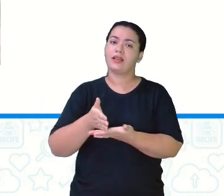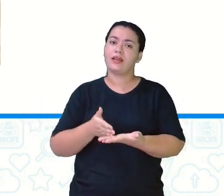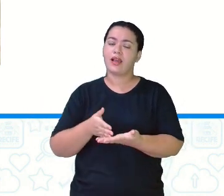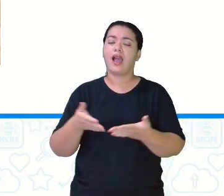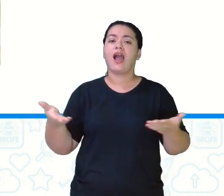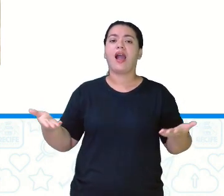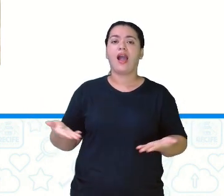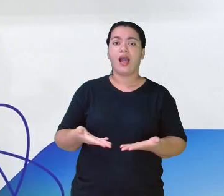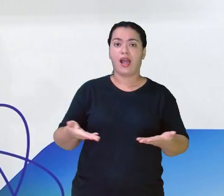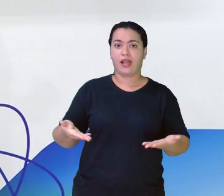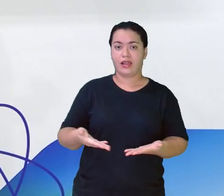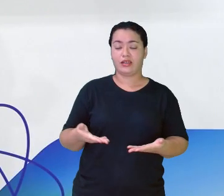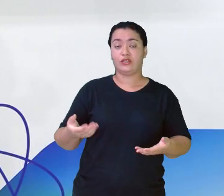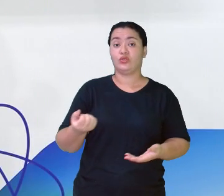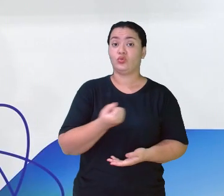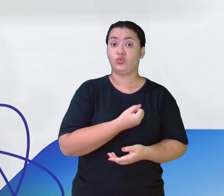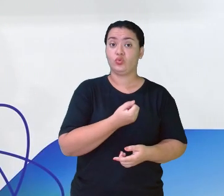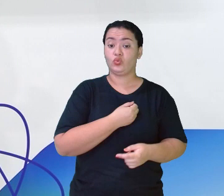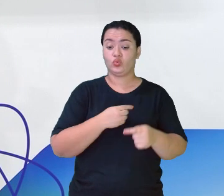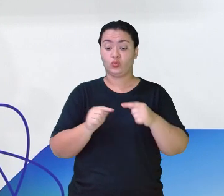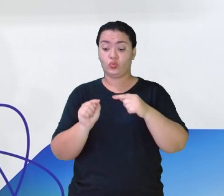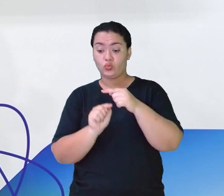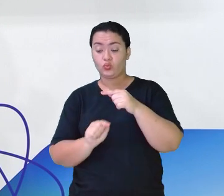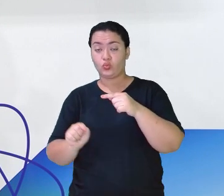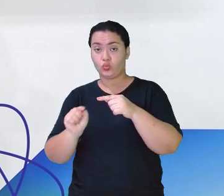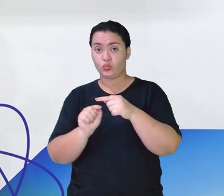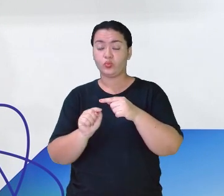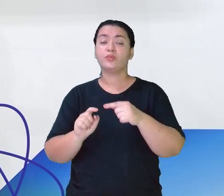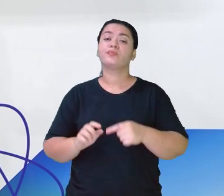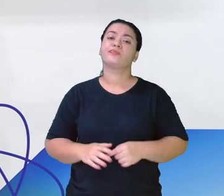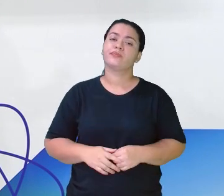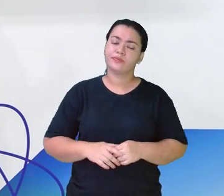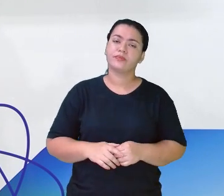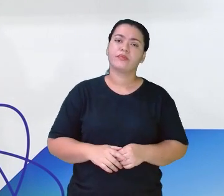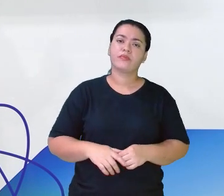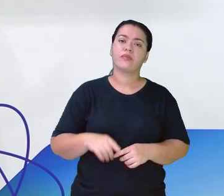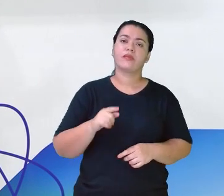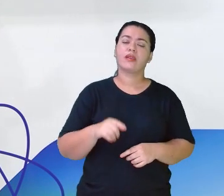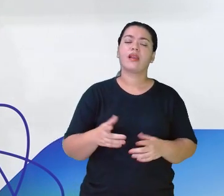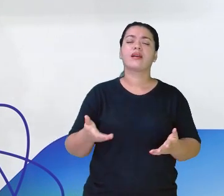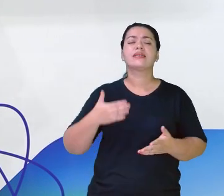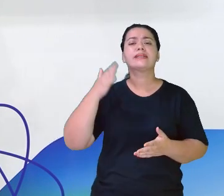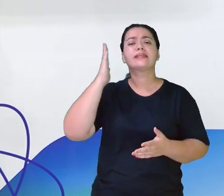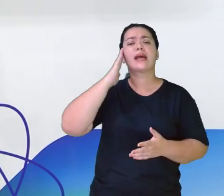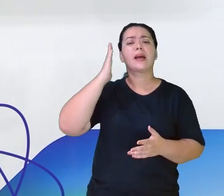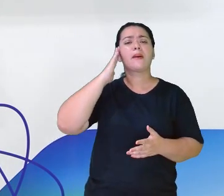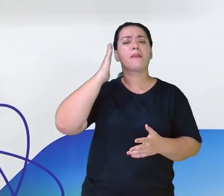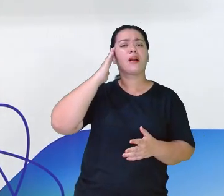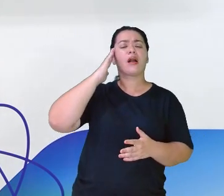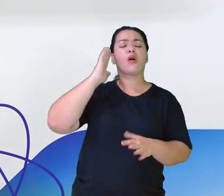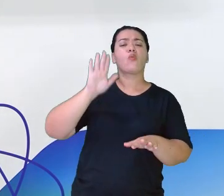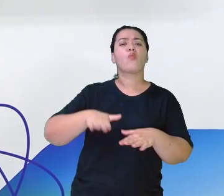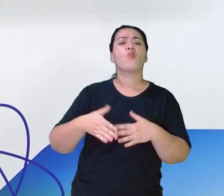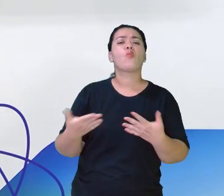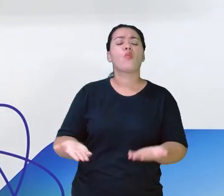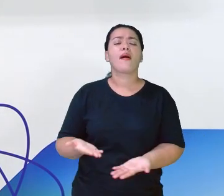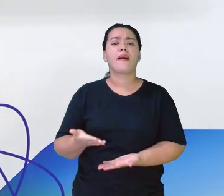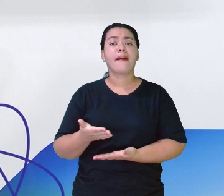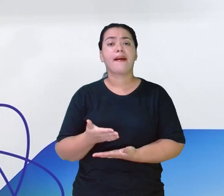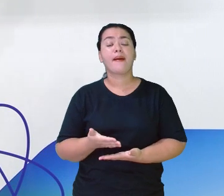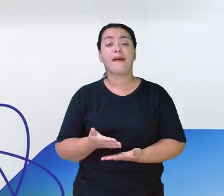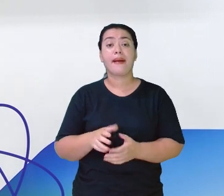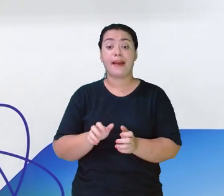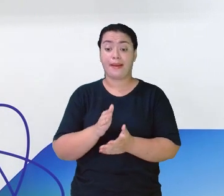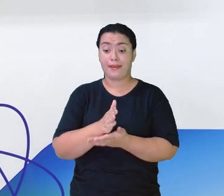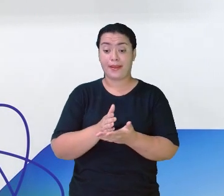agora, que é o número que vai ficar embaixo da fração, aí vocês vão saber qual foi a parte